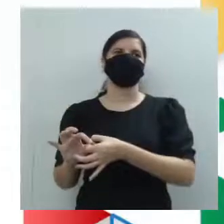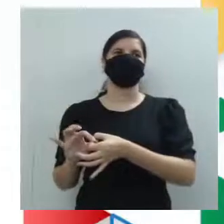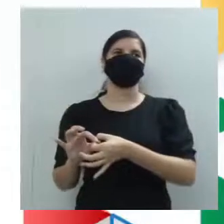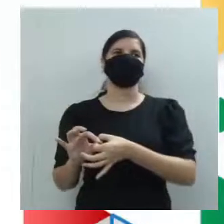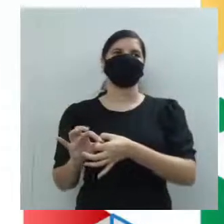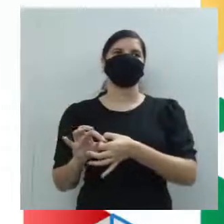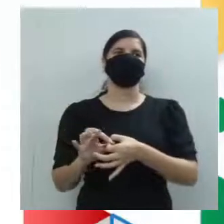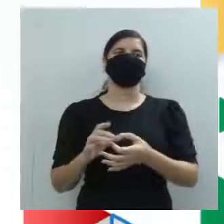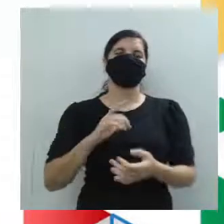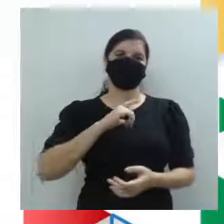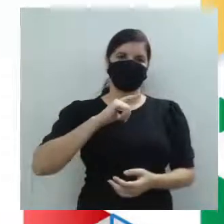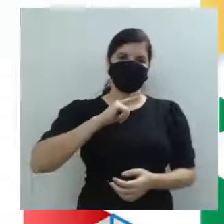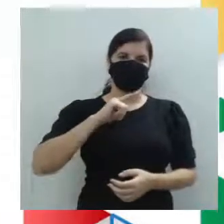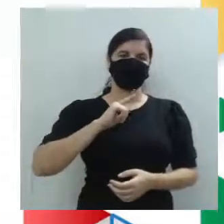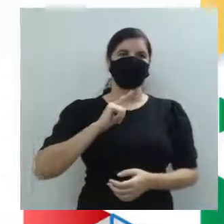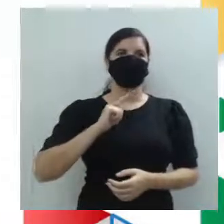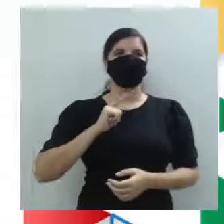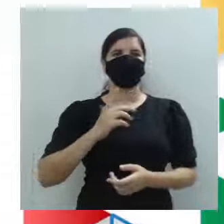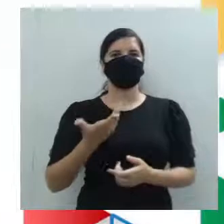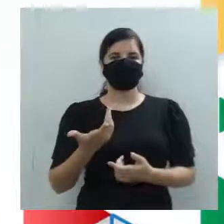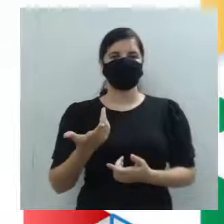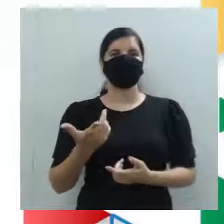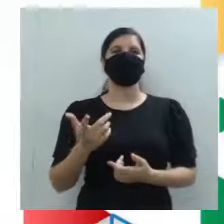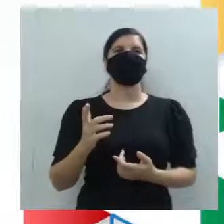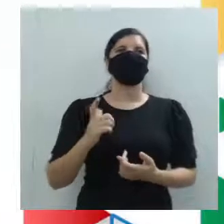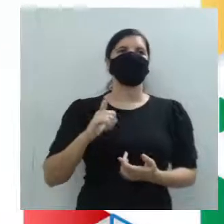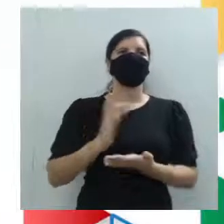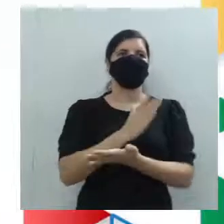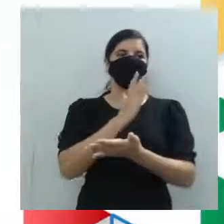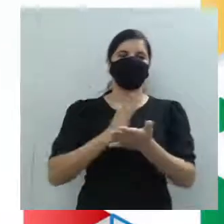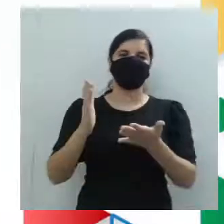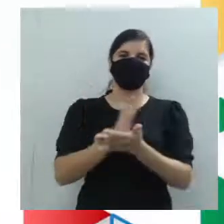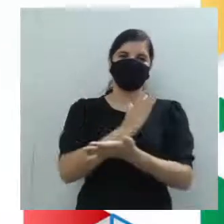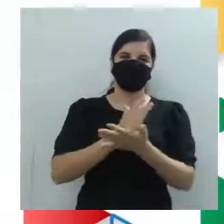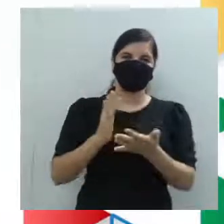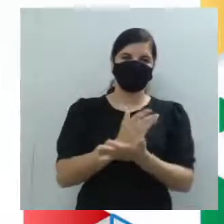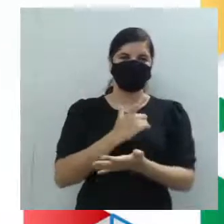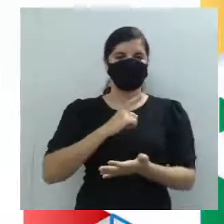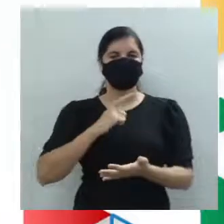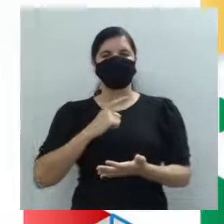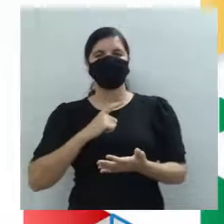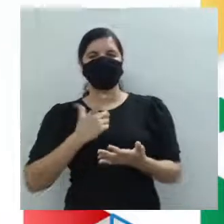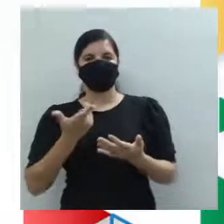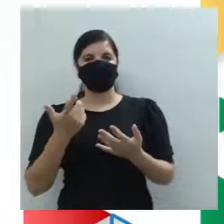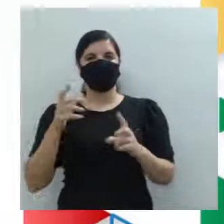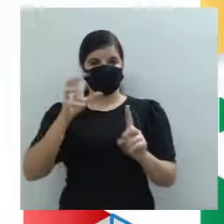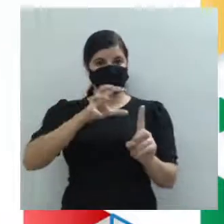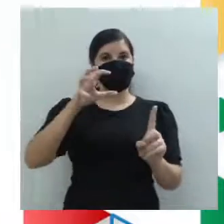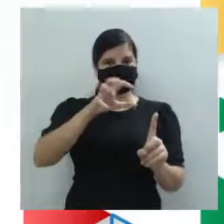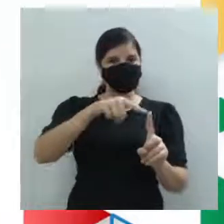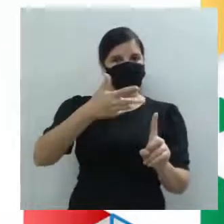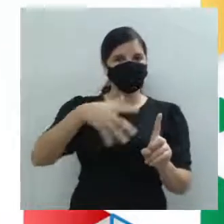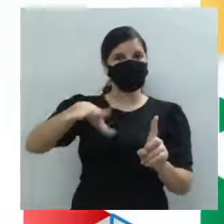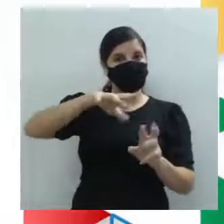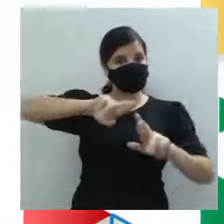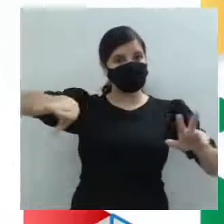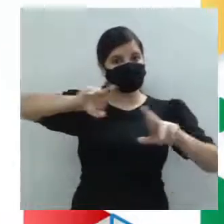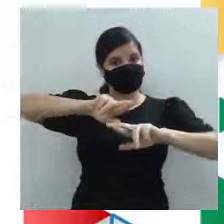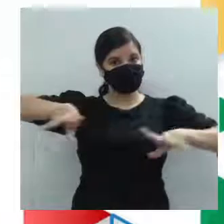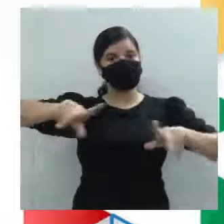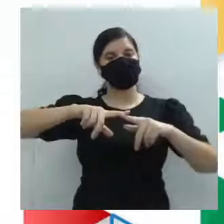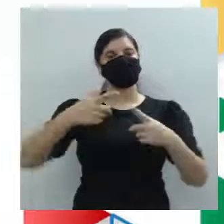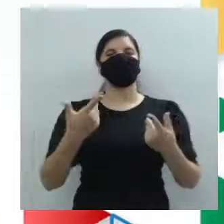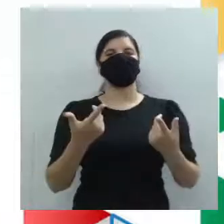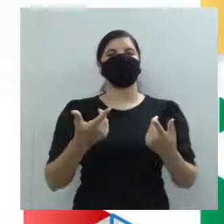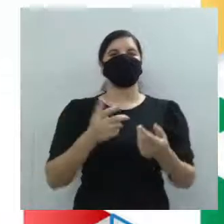contexto. E aqui trago para vocês na tela, existem elementos que influenciam a diferenciação de